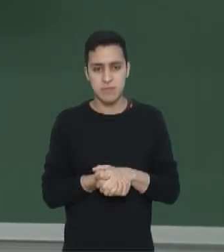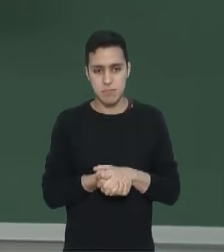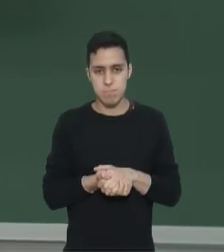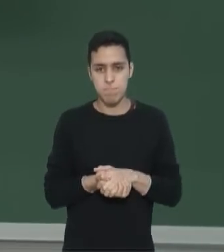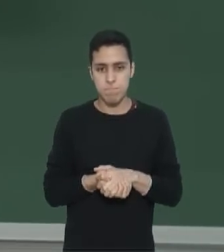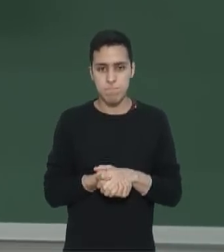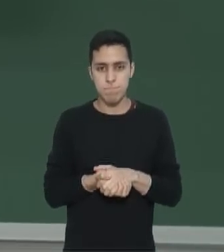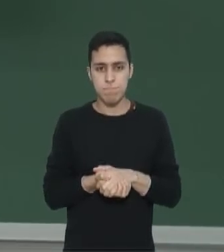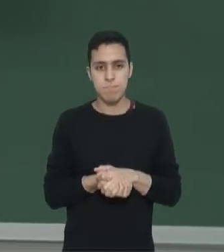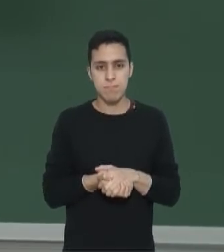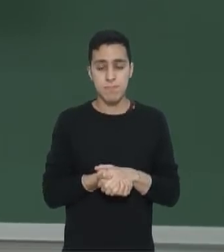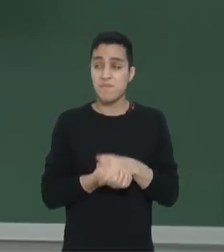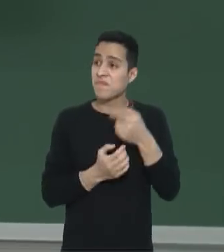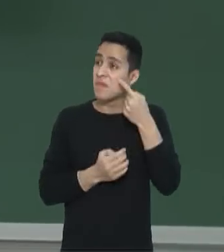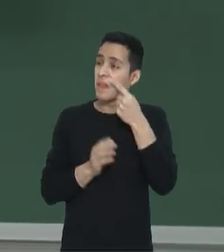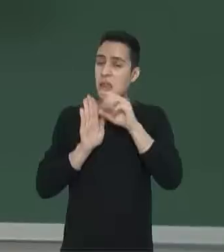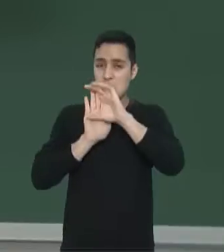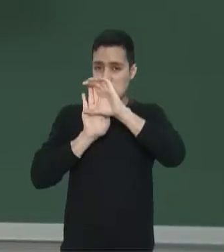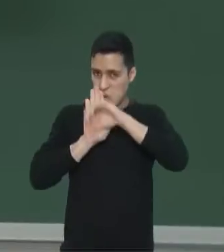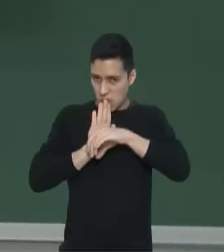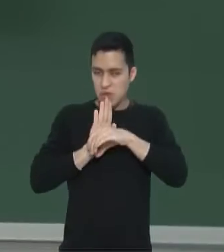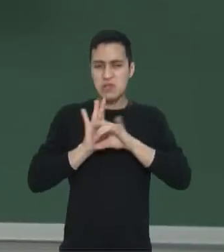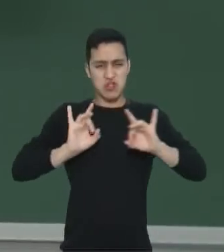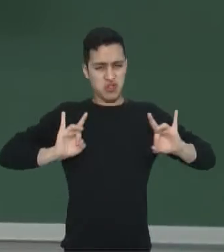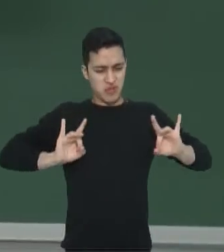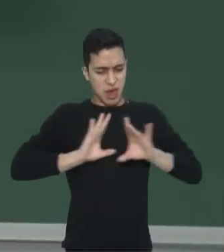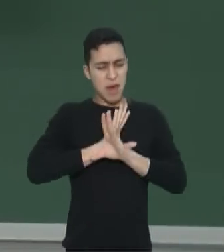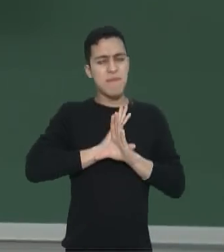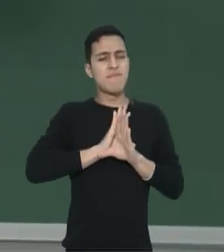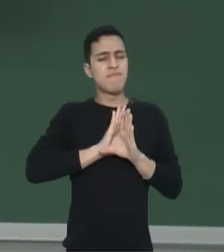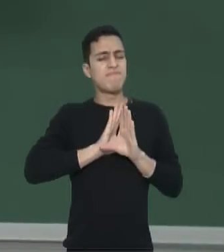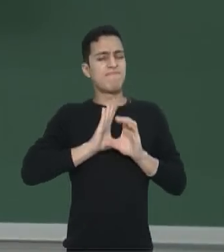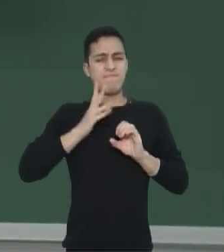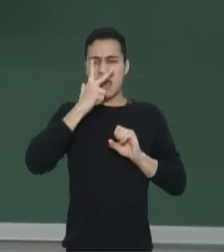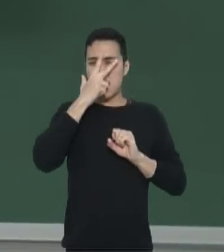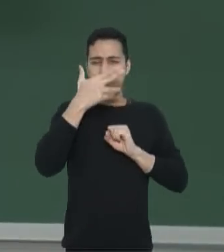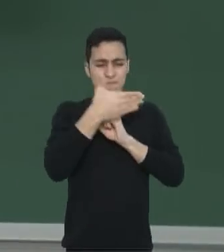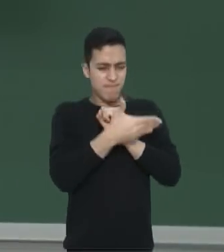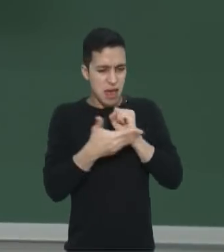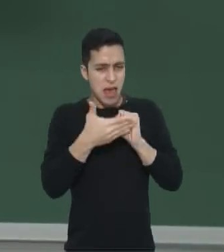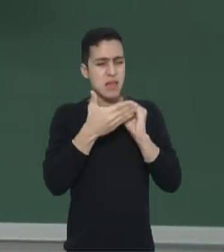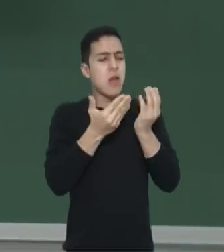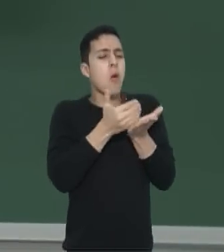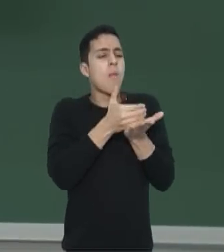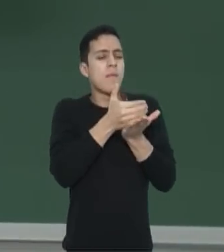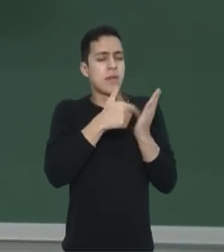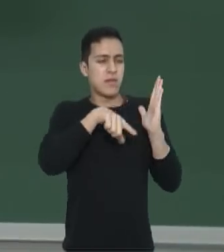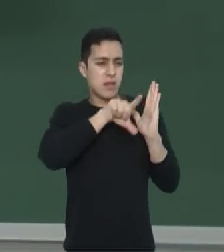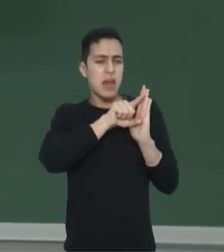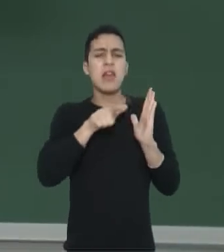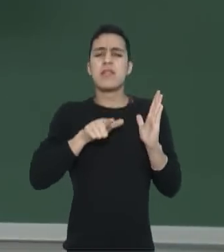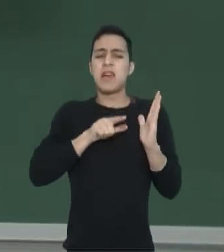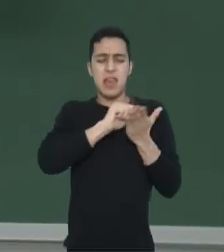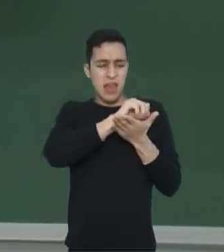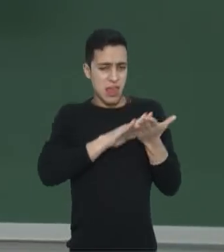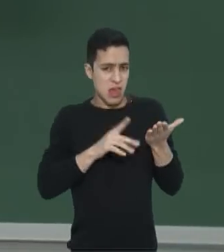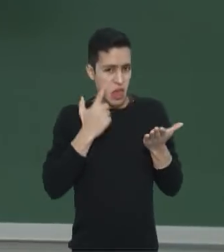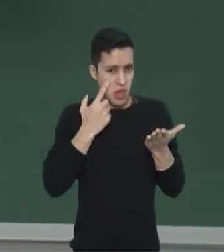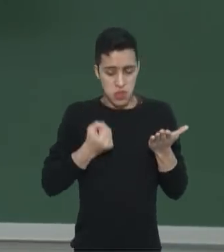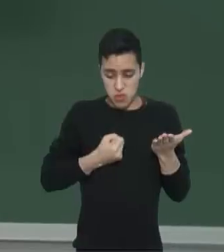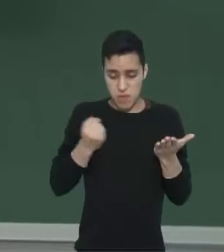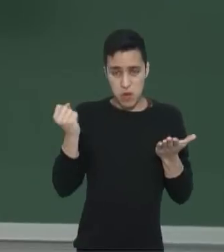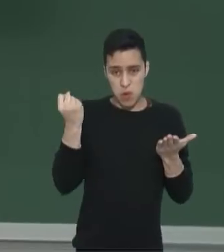E, com base nesses 3 conceitos que formulam a preliminar, o início de uma lei, temos um exercício de número